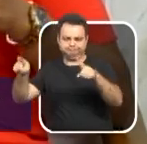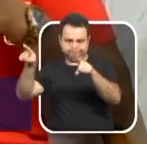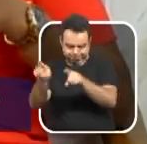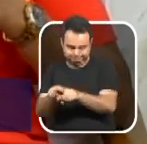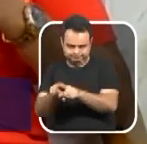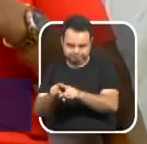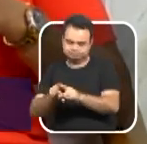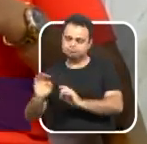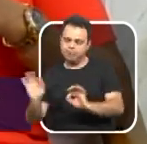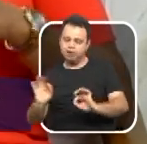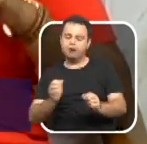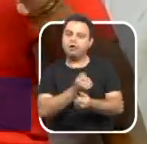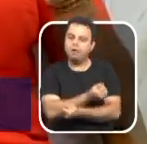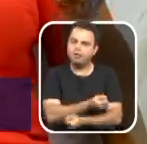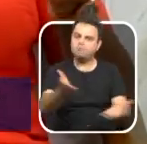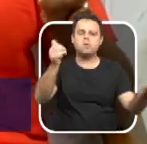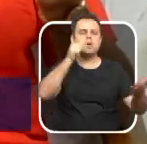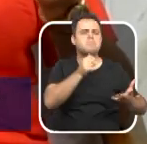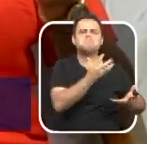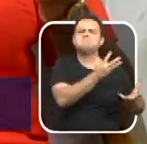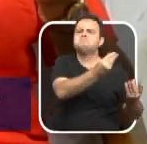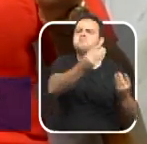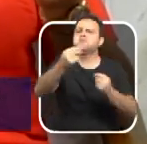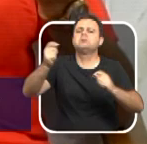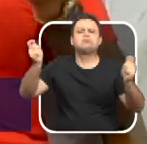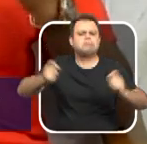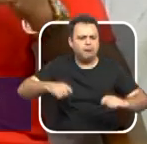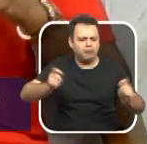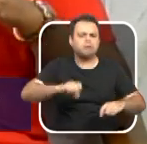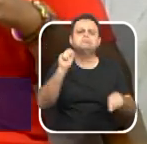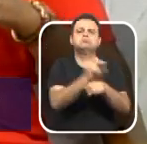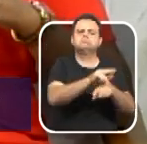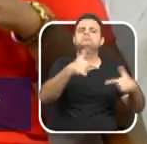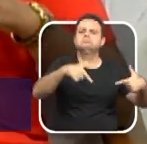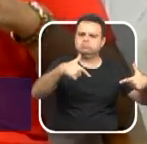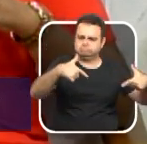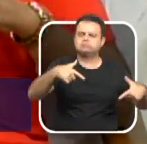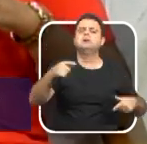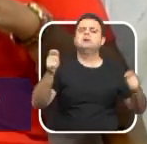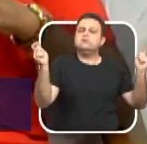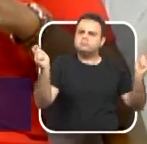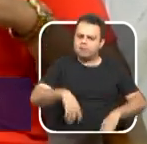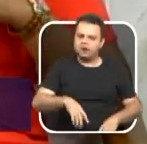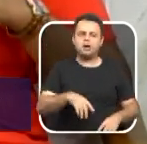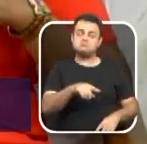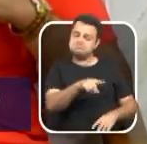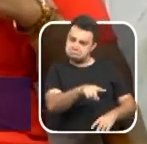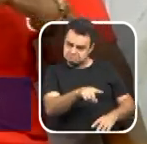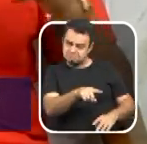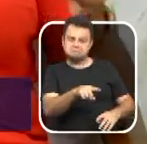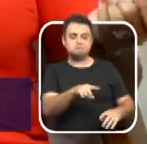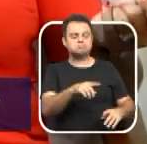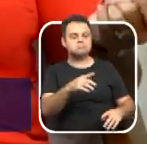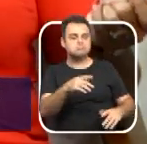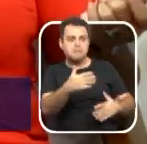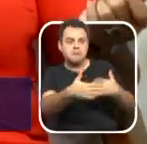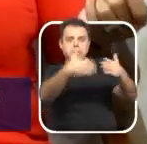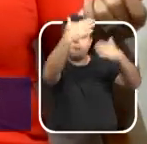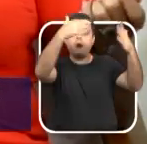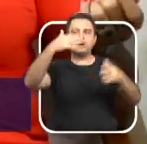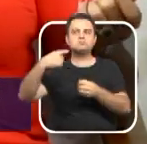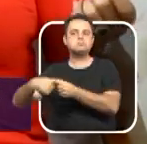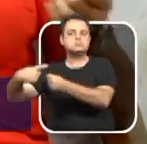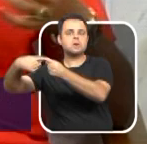de exemplo de políticas públicas para outros municípios. Porque essa é a nossa missão, né? De fazer